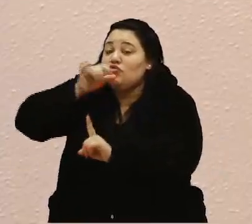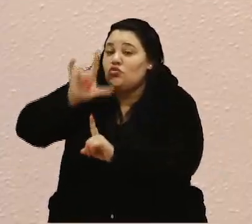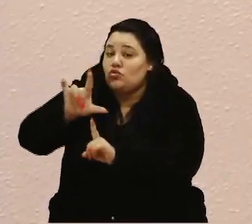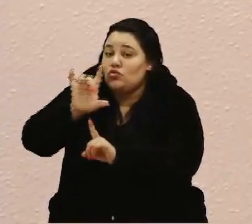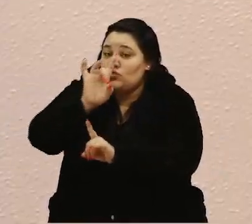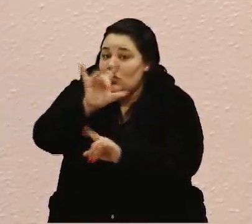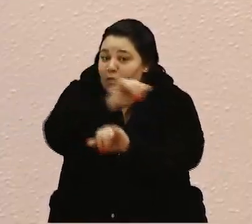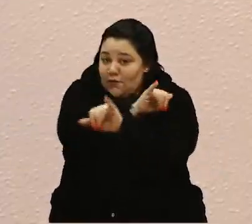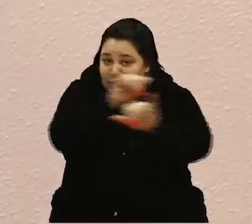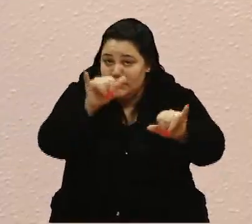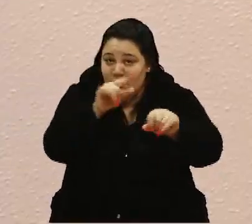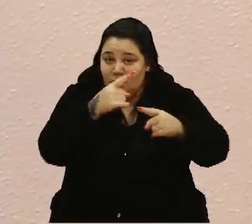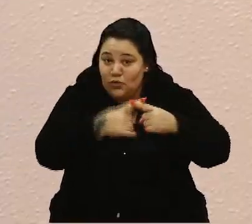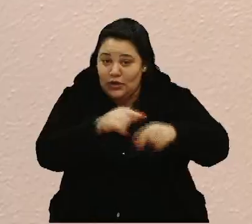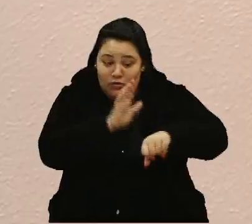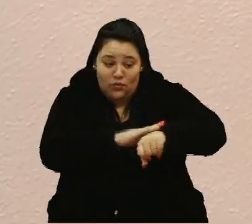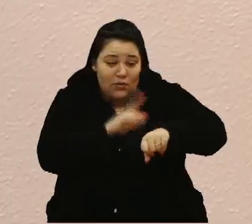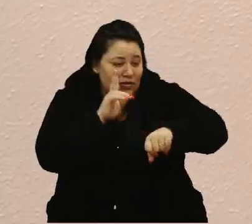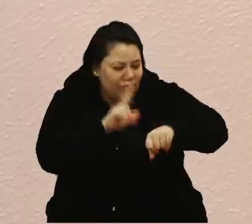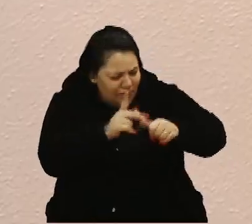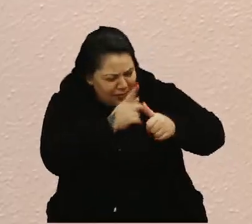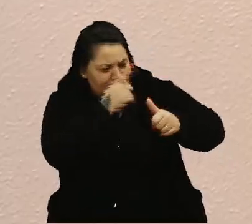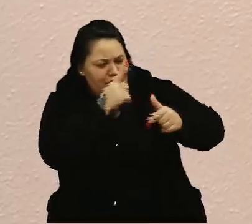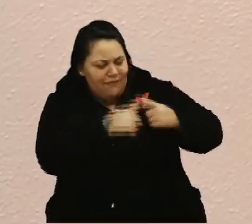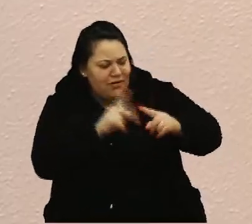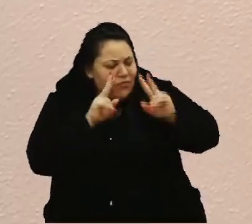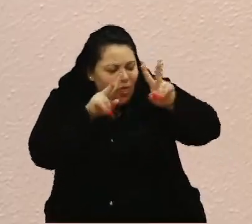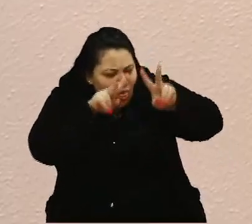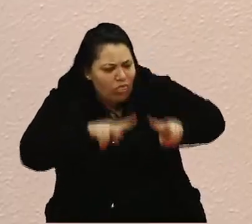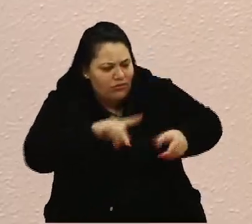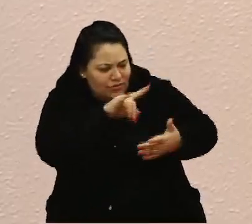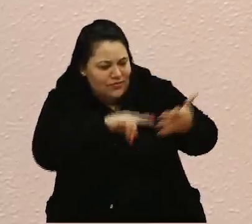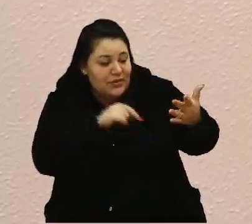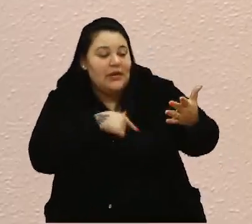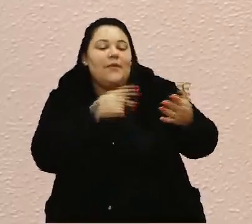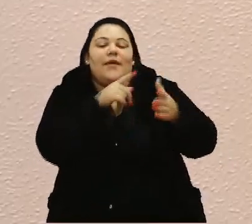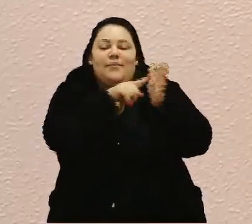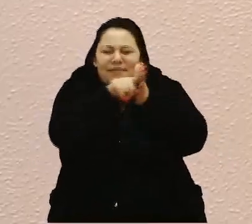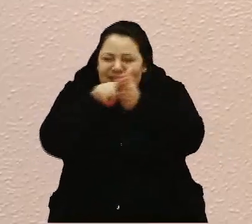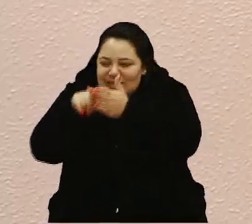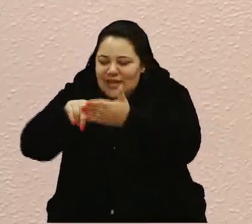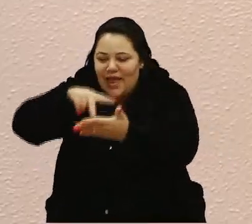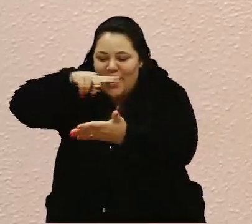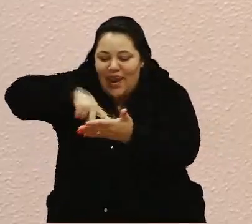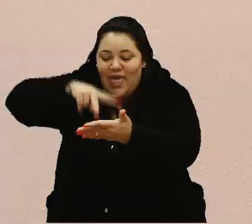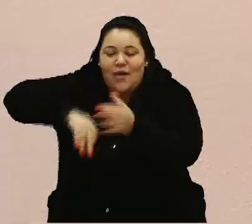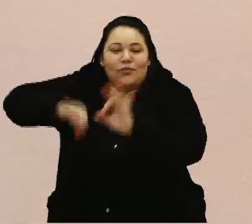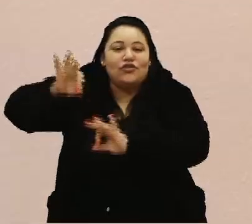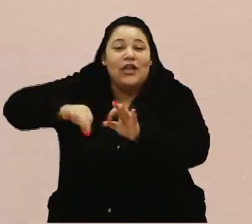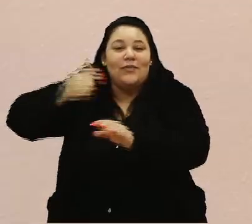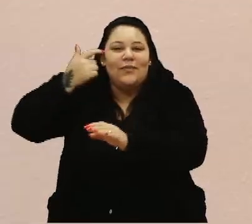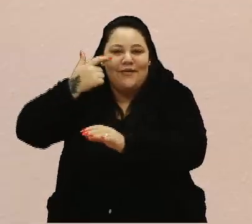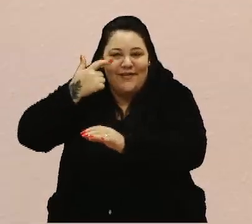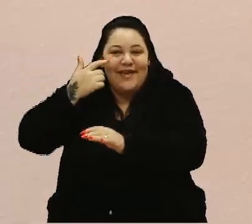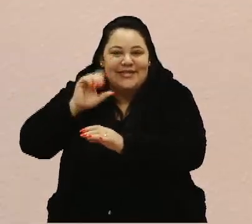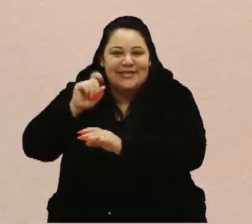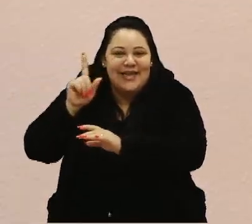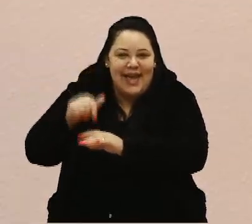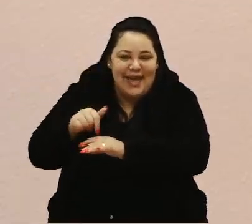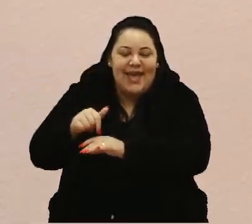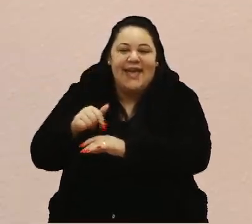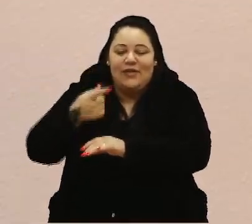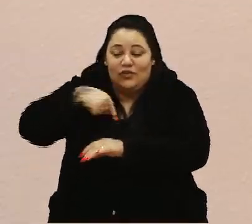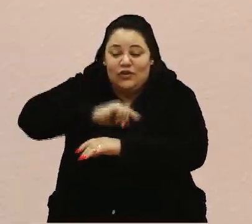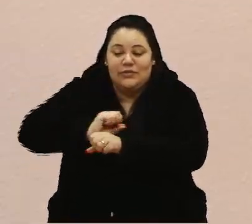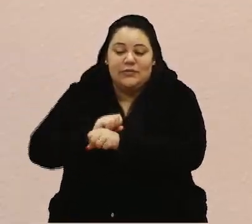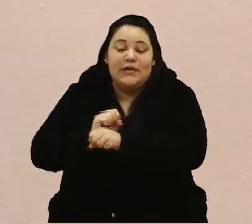também quando eu vi a primeira vez na pauta semana passada, eu fui atrás de informações e fui ler o projeto para verificar se de fato era aquilo que nós